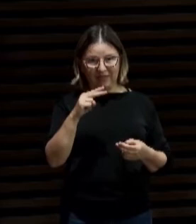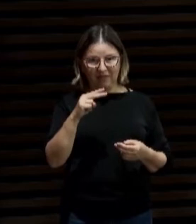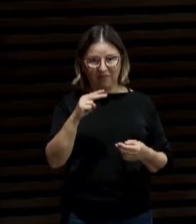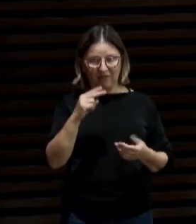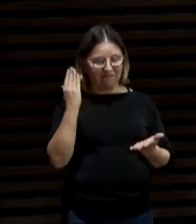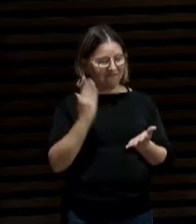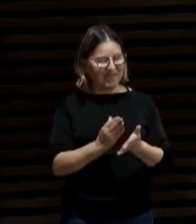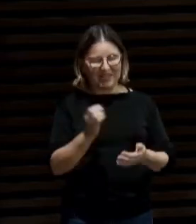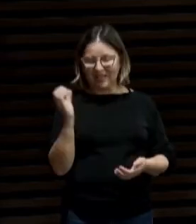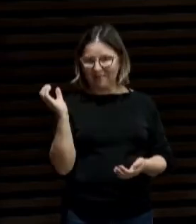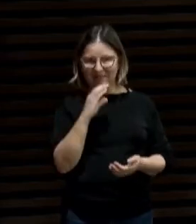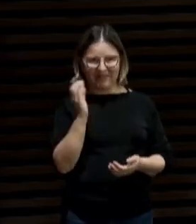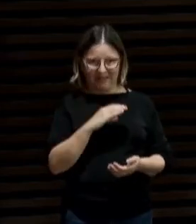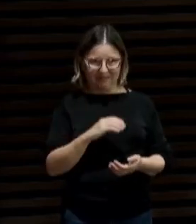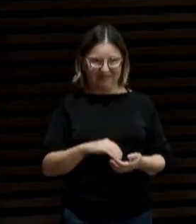são eternas.